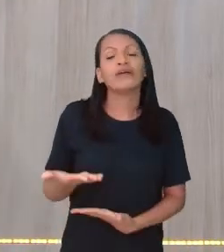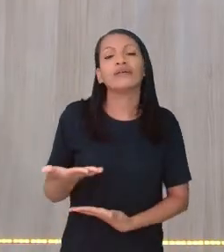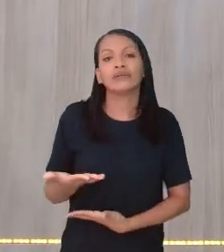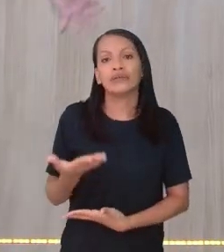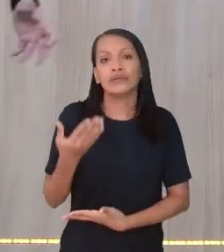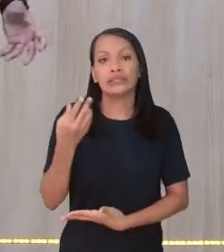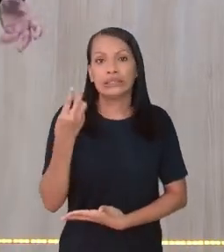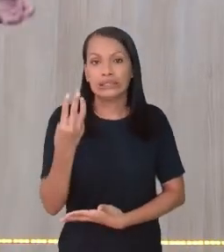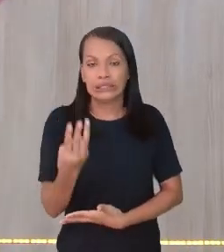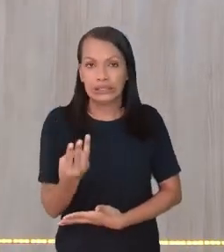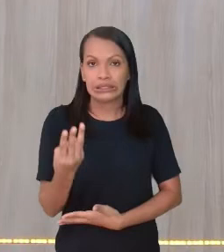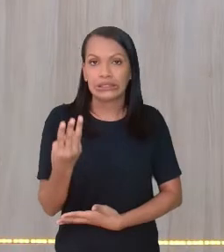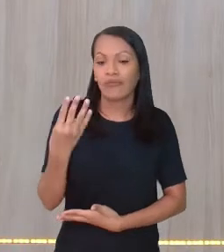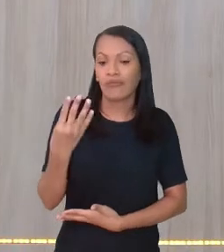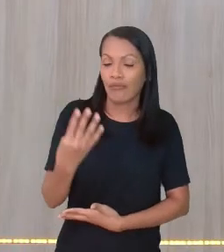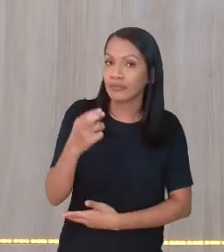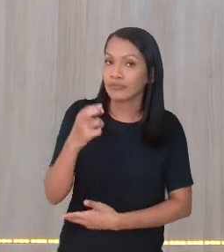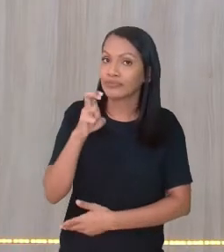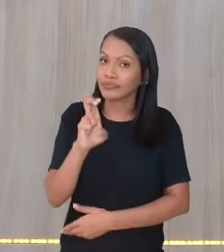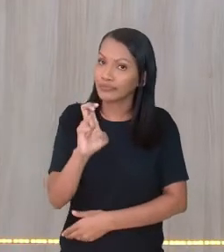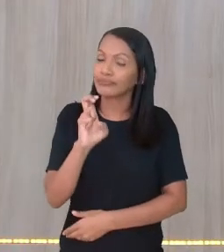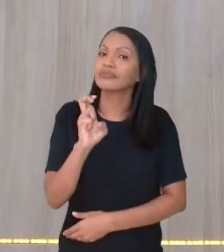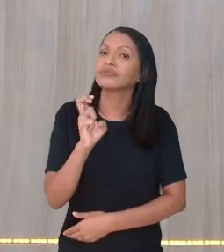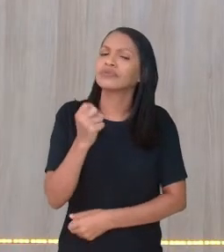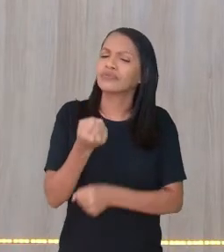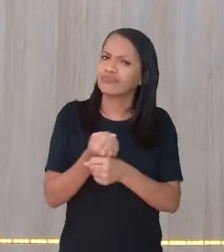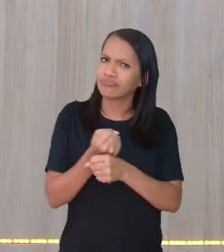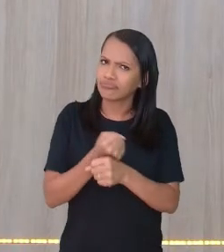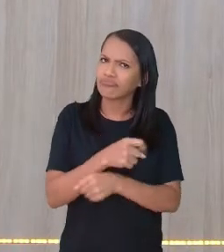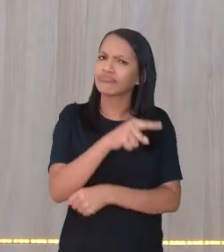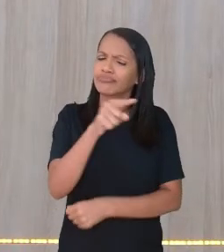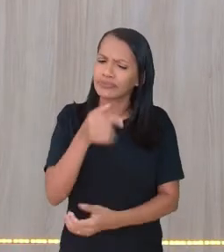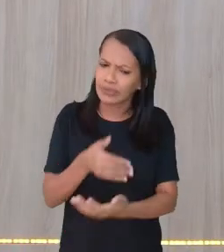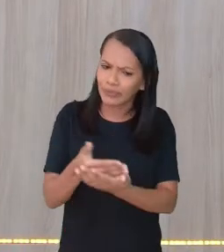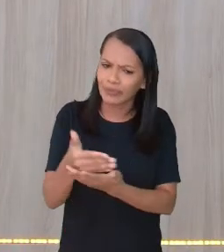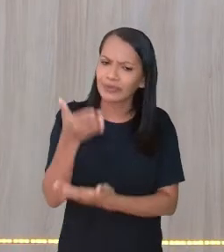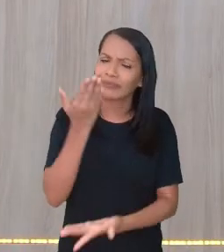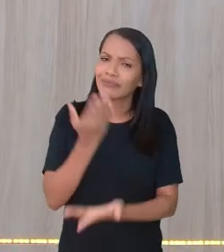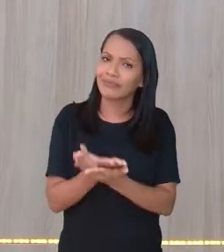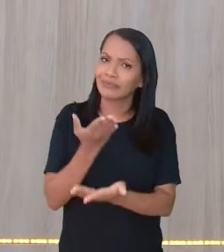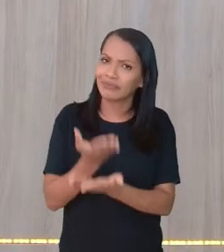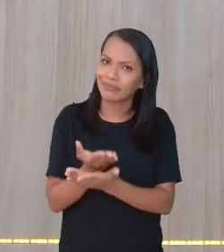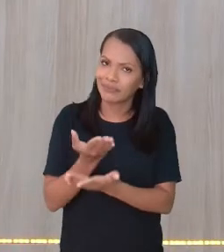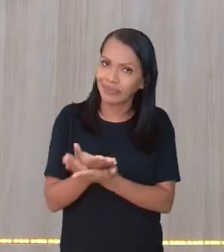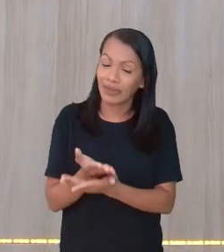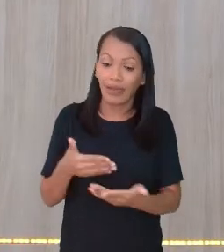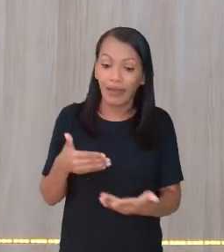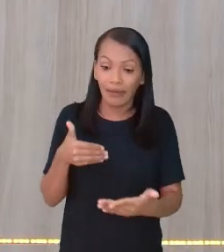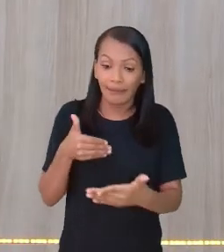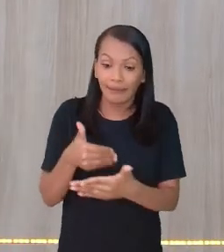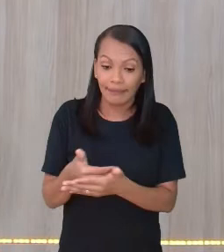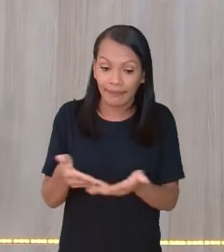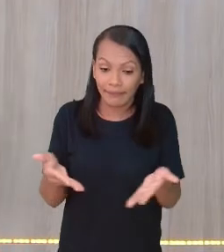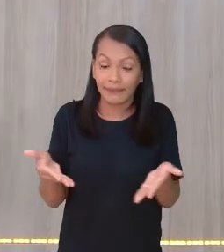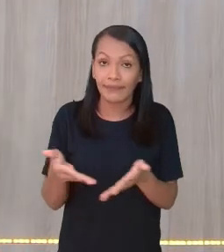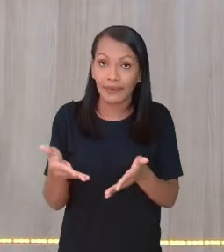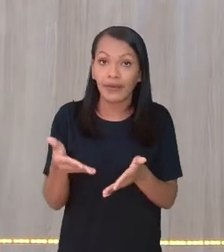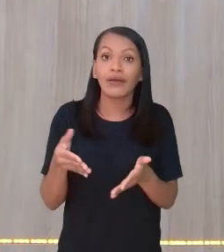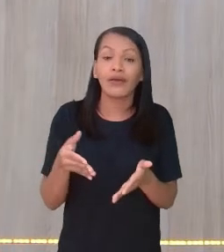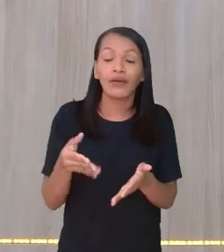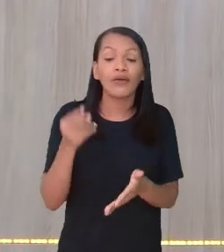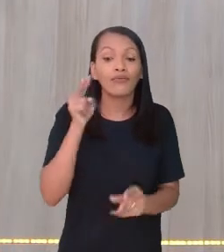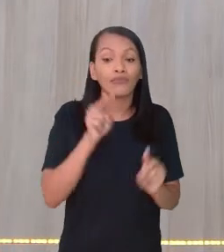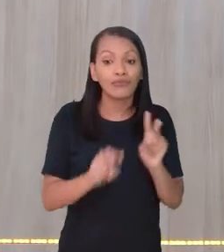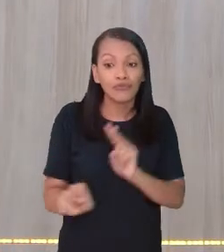4, 5 anos, quando você começou aí a estudar, você pode notar que até aquilo que você viu aí com